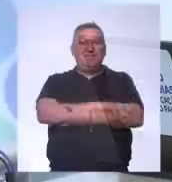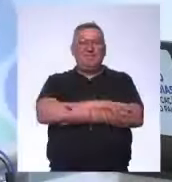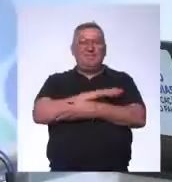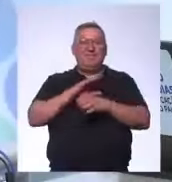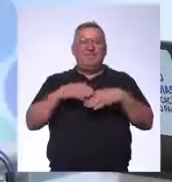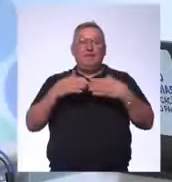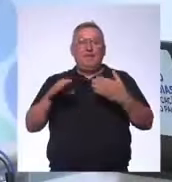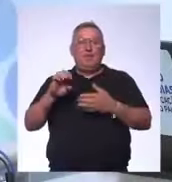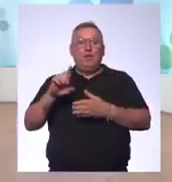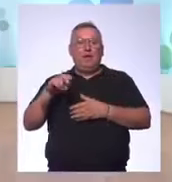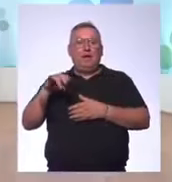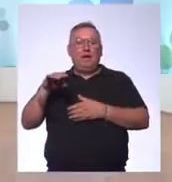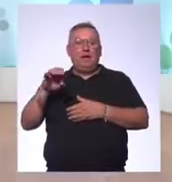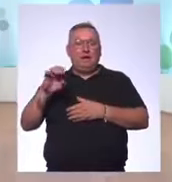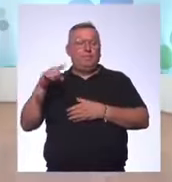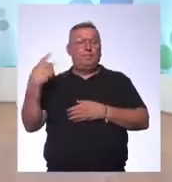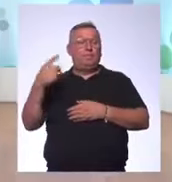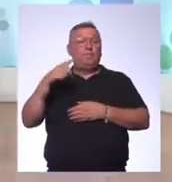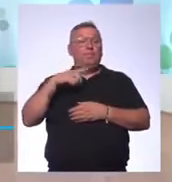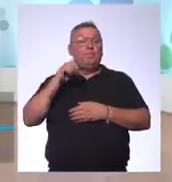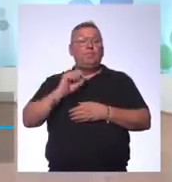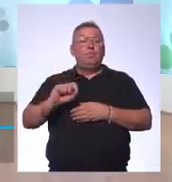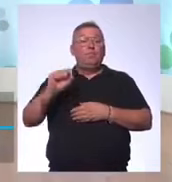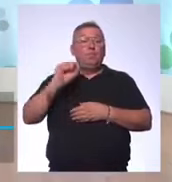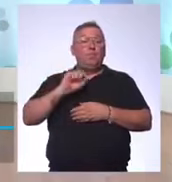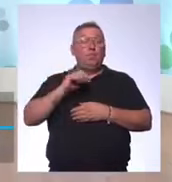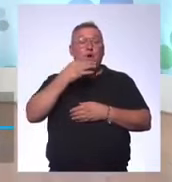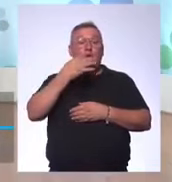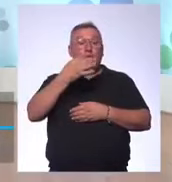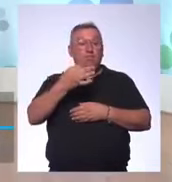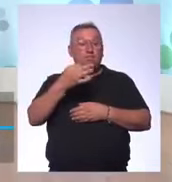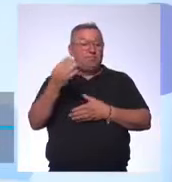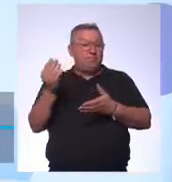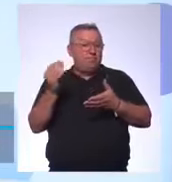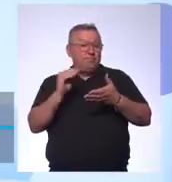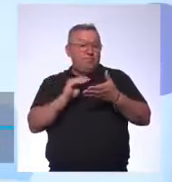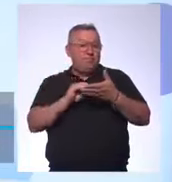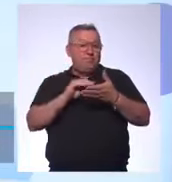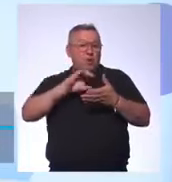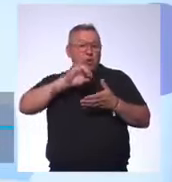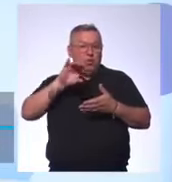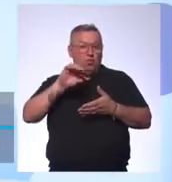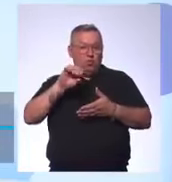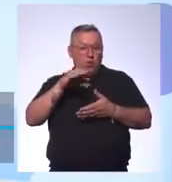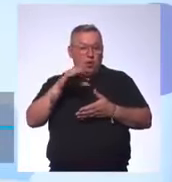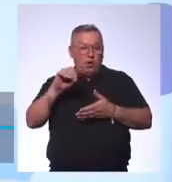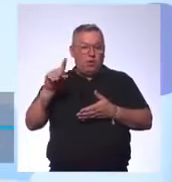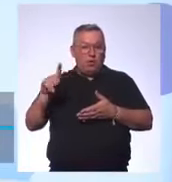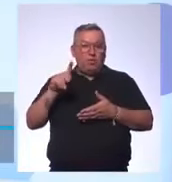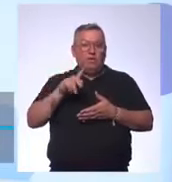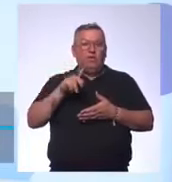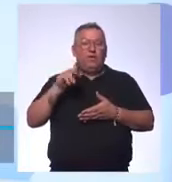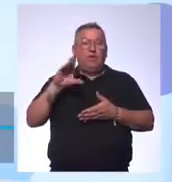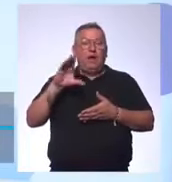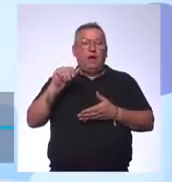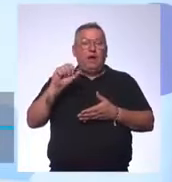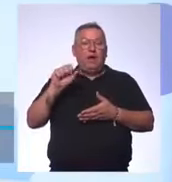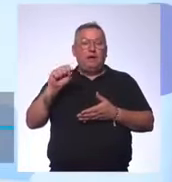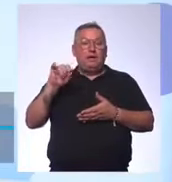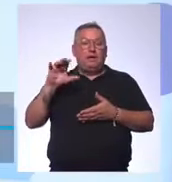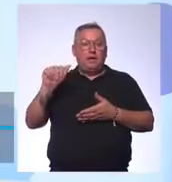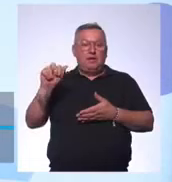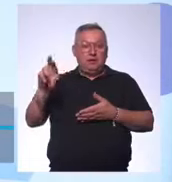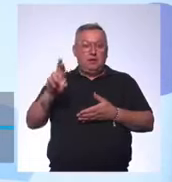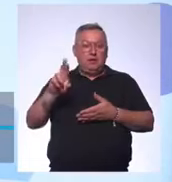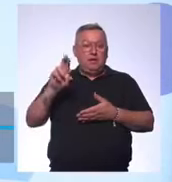Então, Elaine, o que nós temos de comentários? O aluno João, da professora Cássia, né, respondeu sim